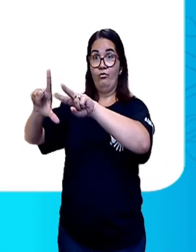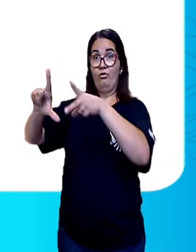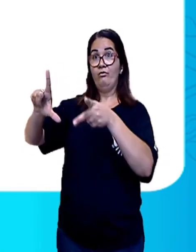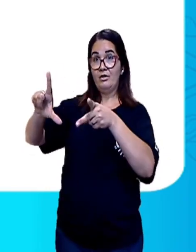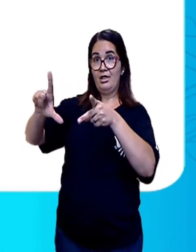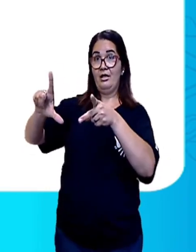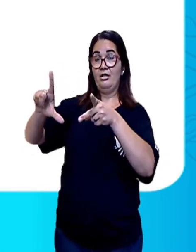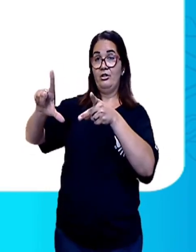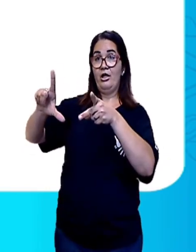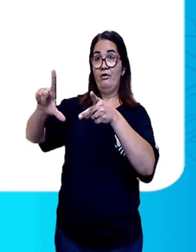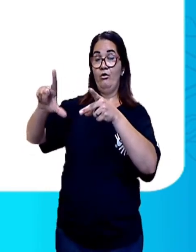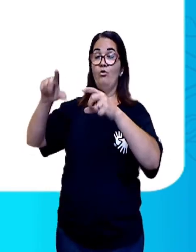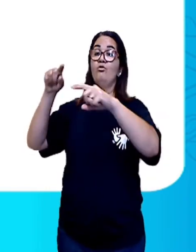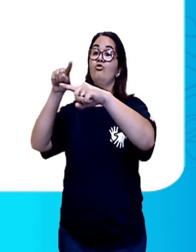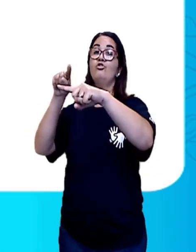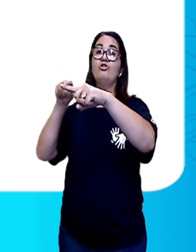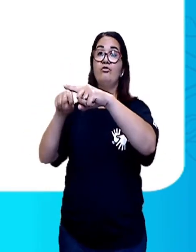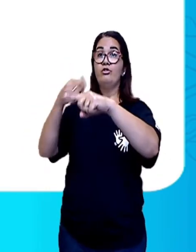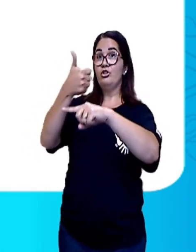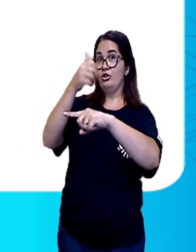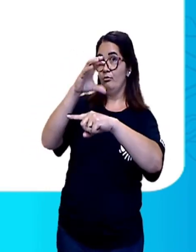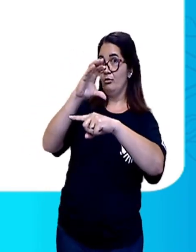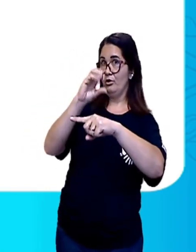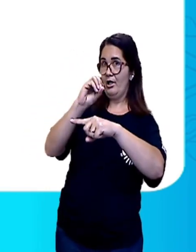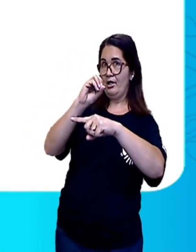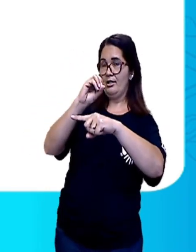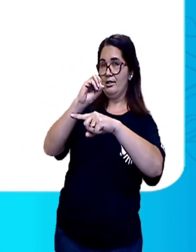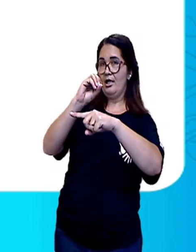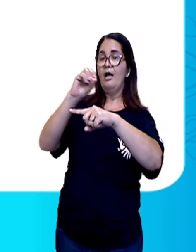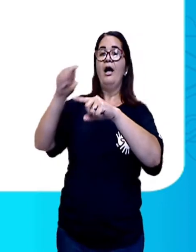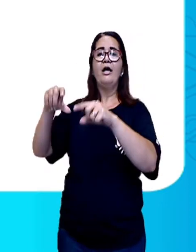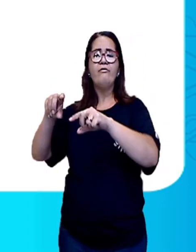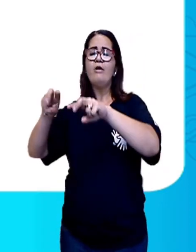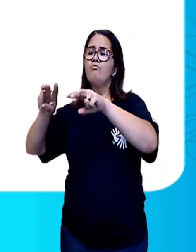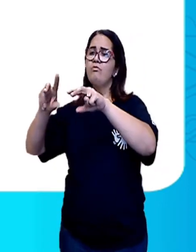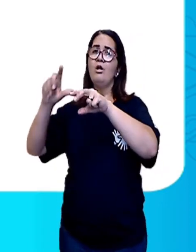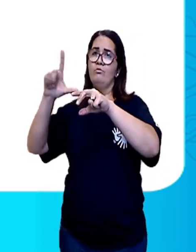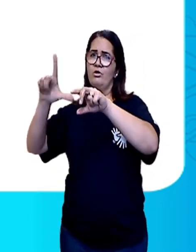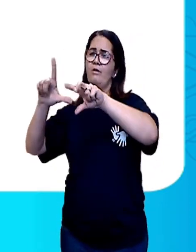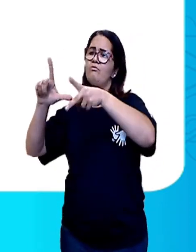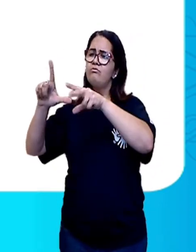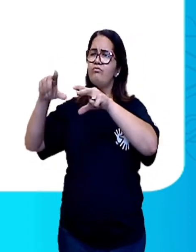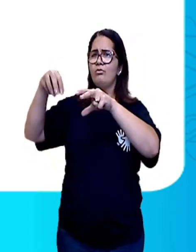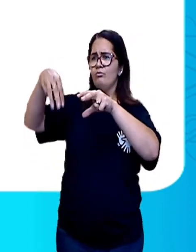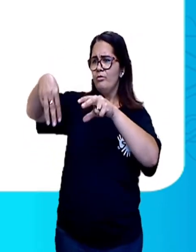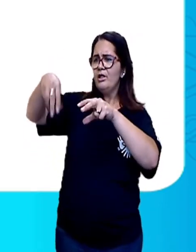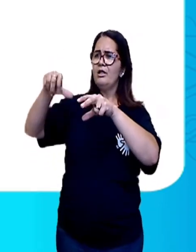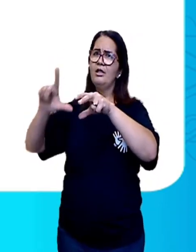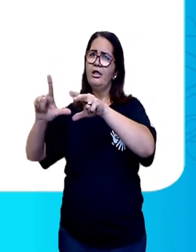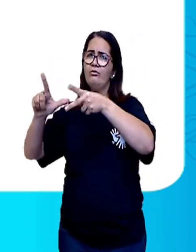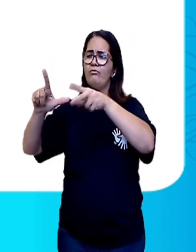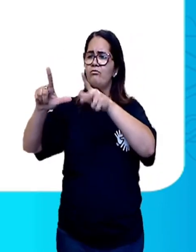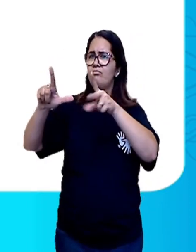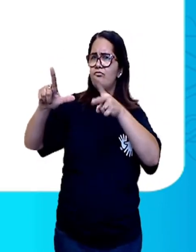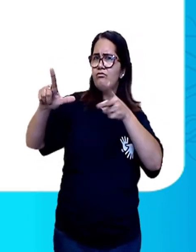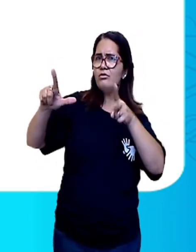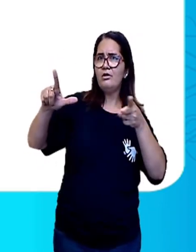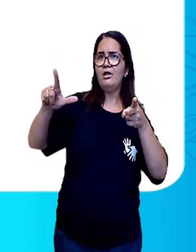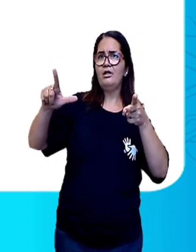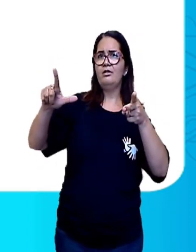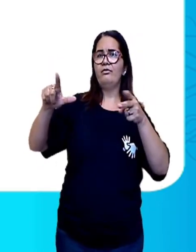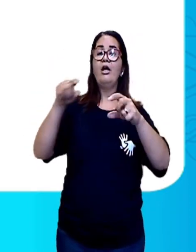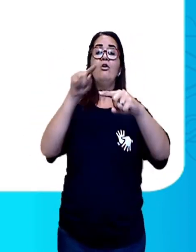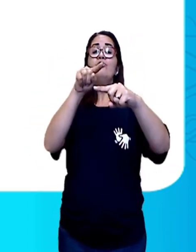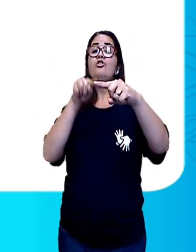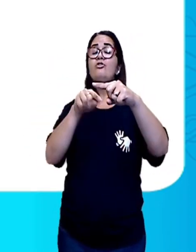por 10. Centilitro para decilitro, vou dividir por 10. E de decilitro para